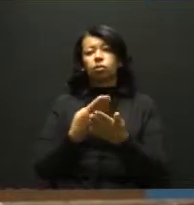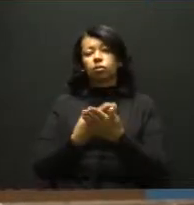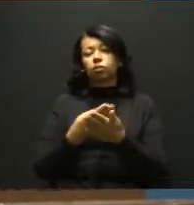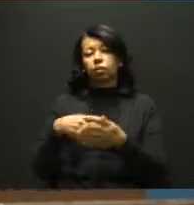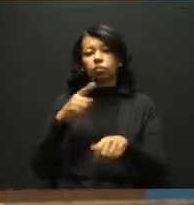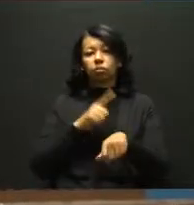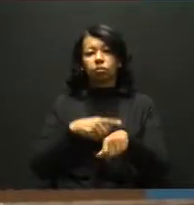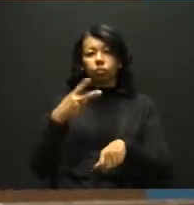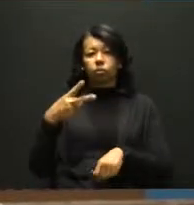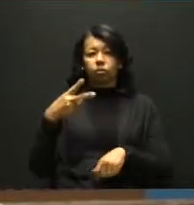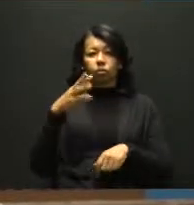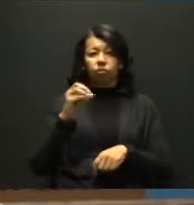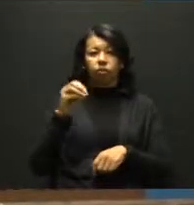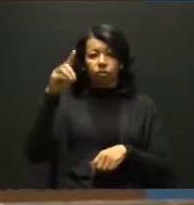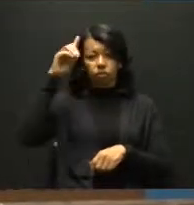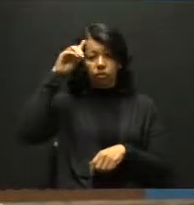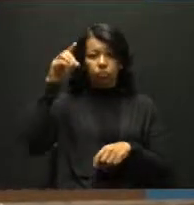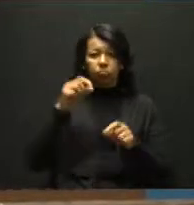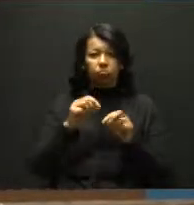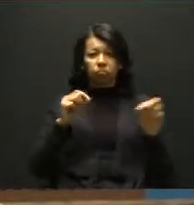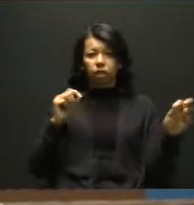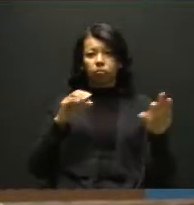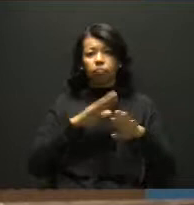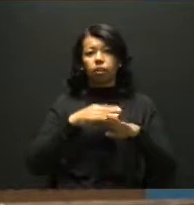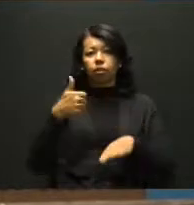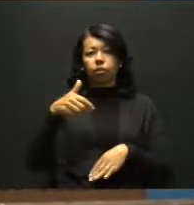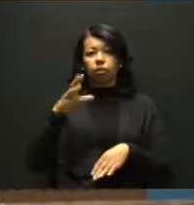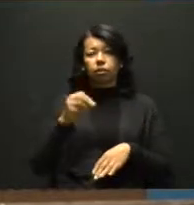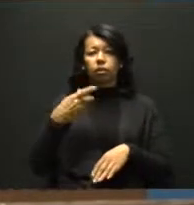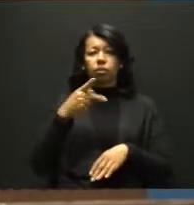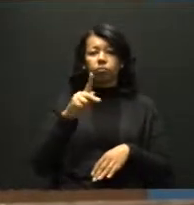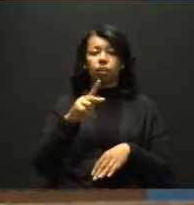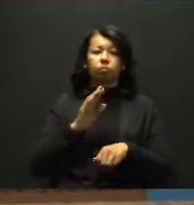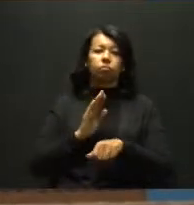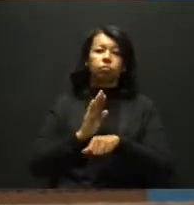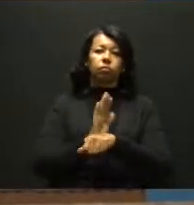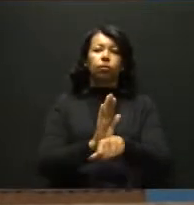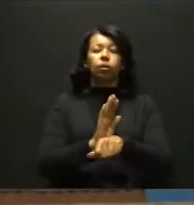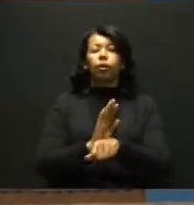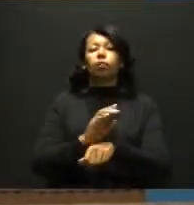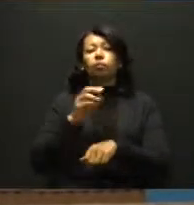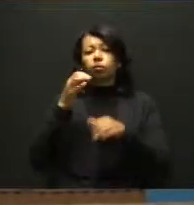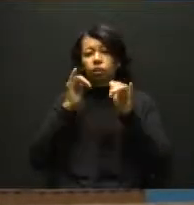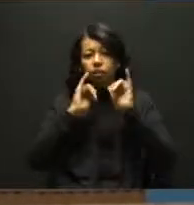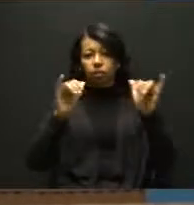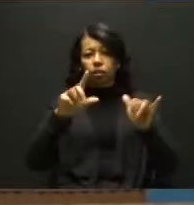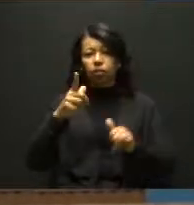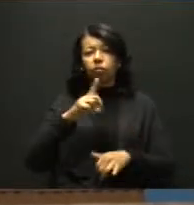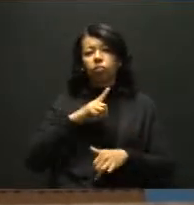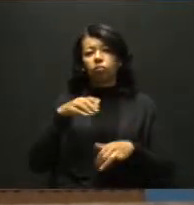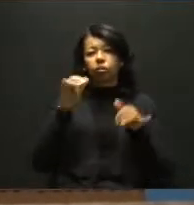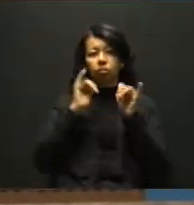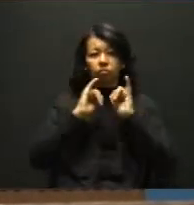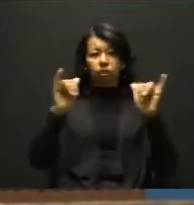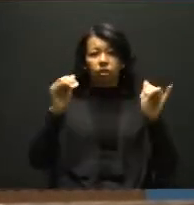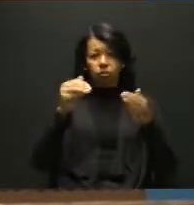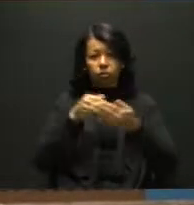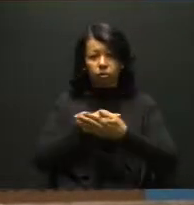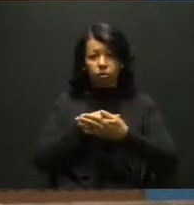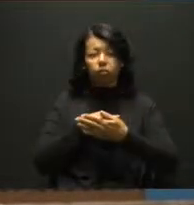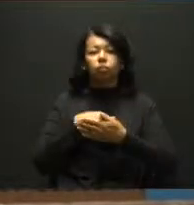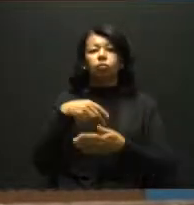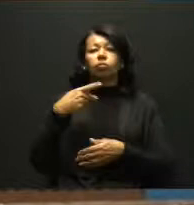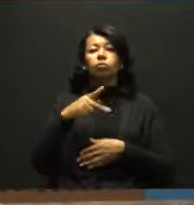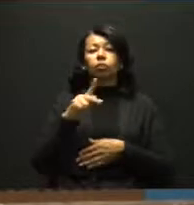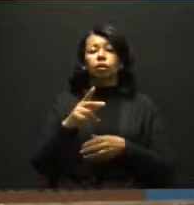prazo de 20 dias prorrogado mais 10 para seu atendimento esclarecendo ainda que não há o que se falar em dados sigilosos quando a solicitação pode